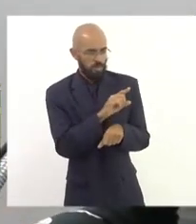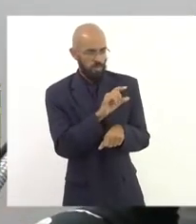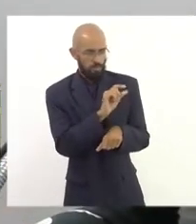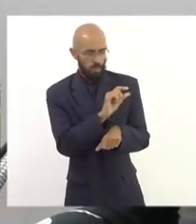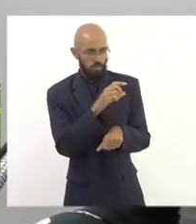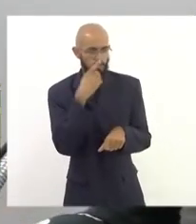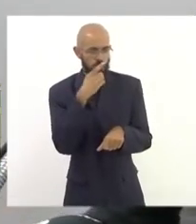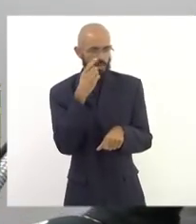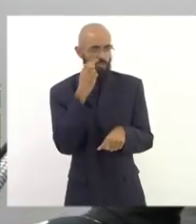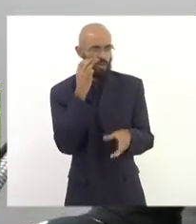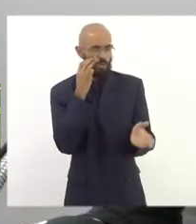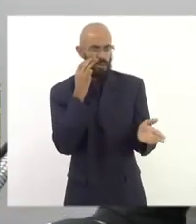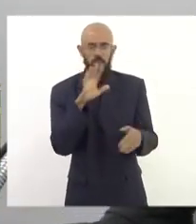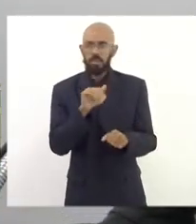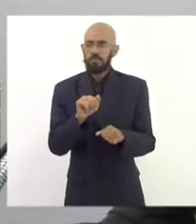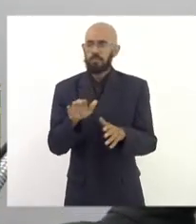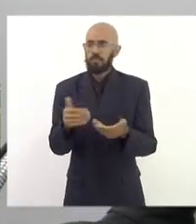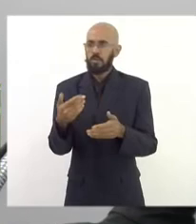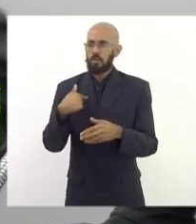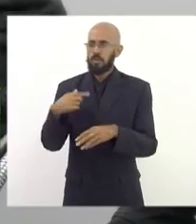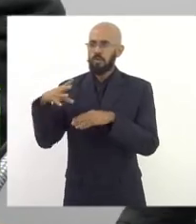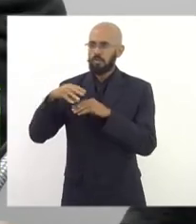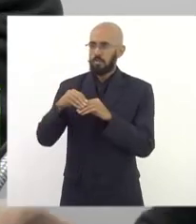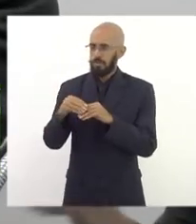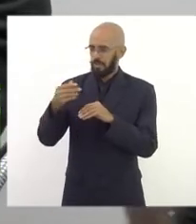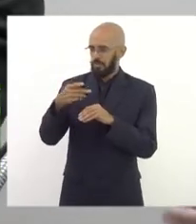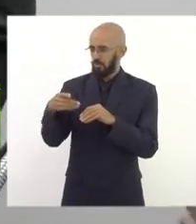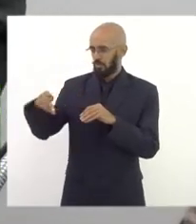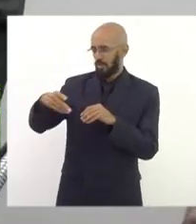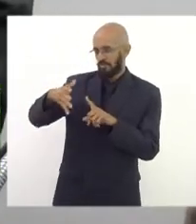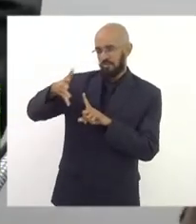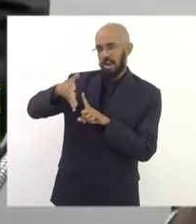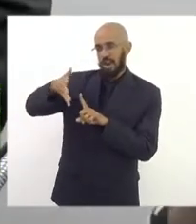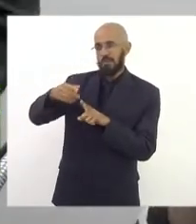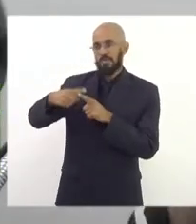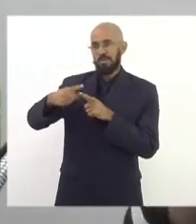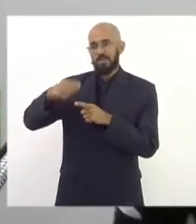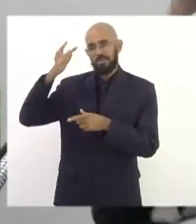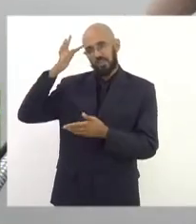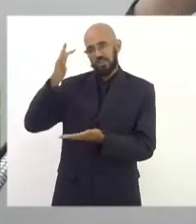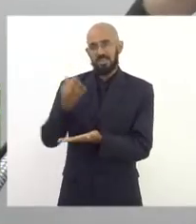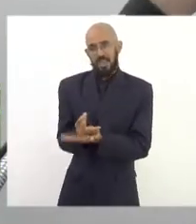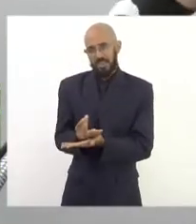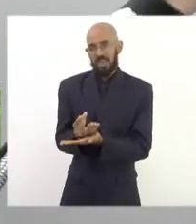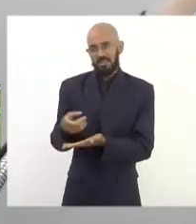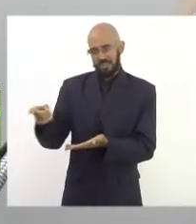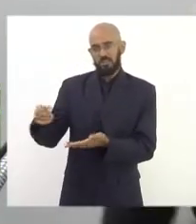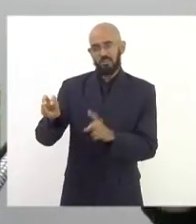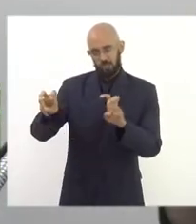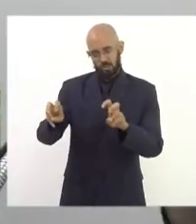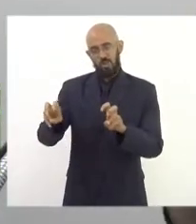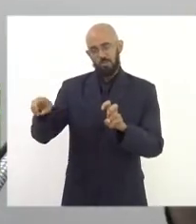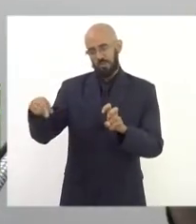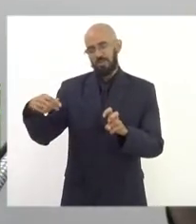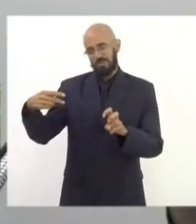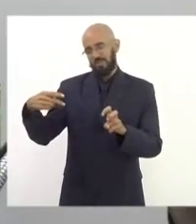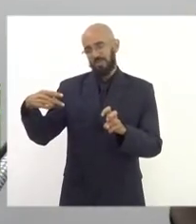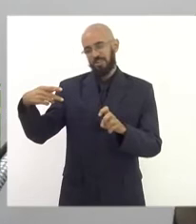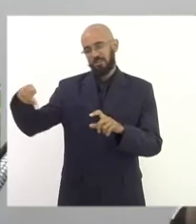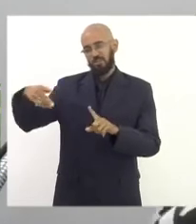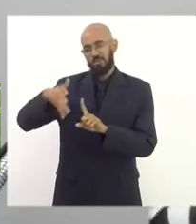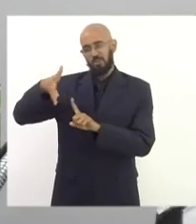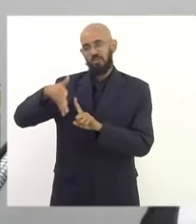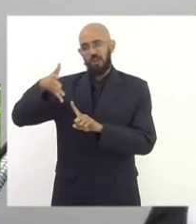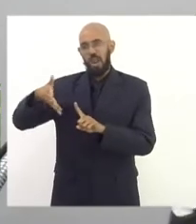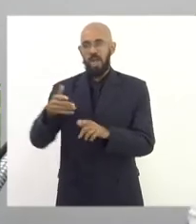Obrigado. Eu tinha dito que ia complementar a sua fala, porque eu tinha certeza sobre o que você ia tocar, mas agora eu vou